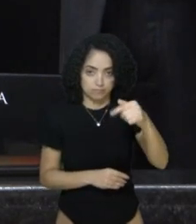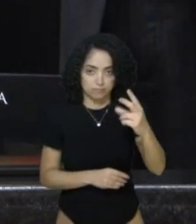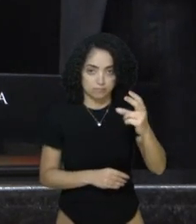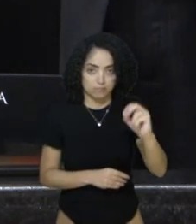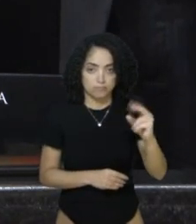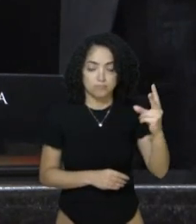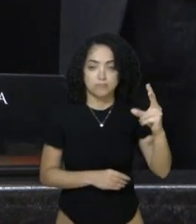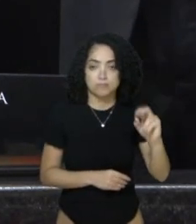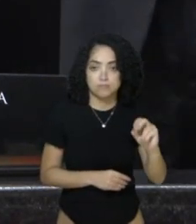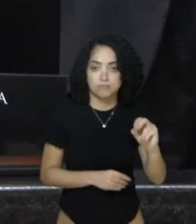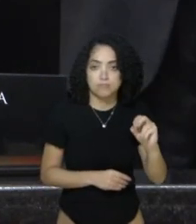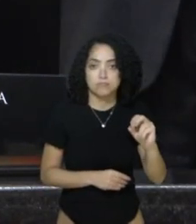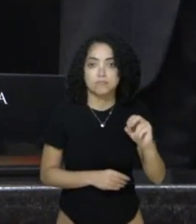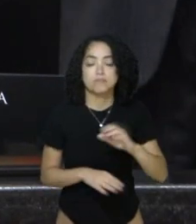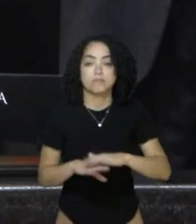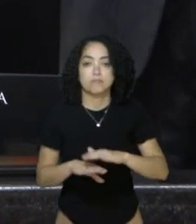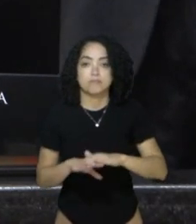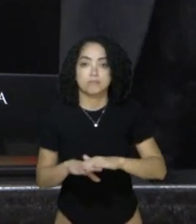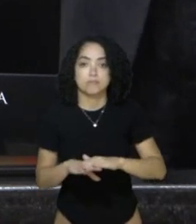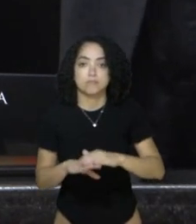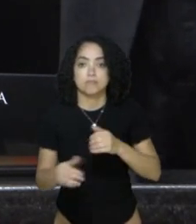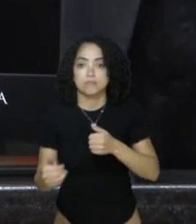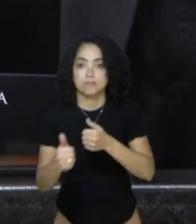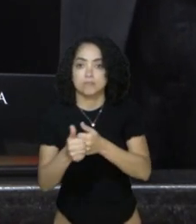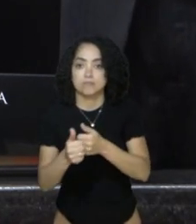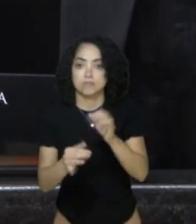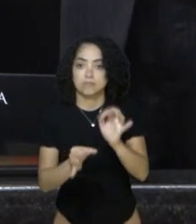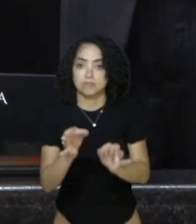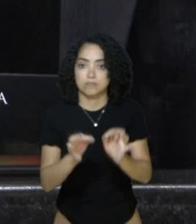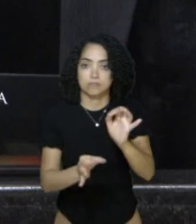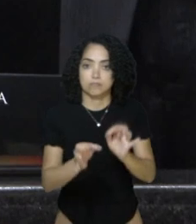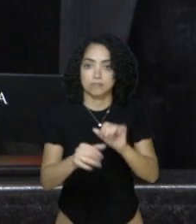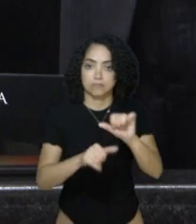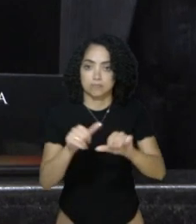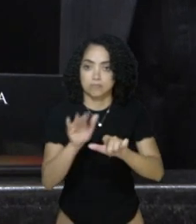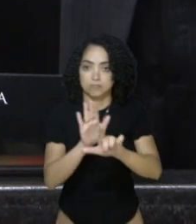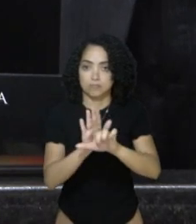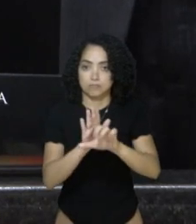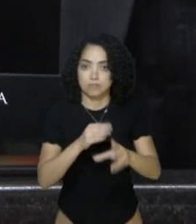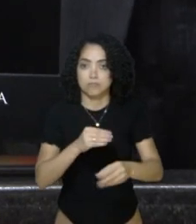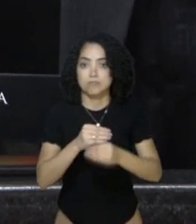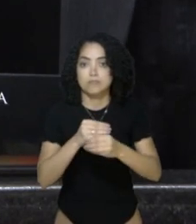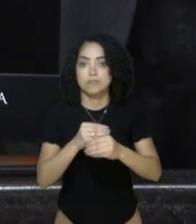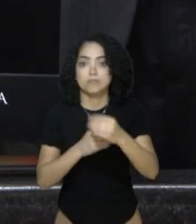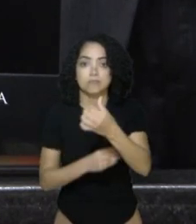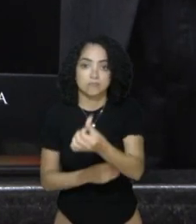019.7/2020, da autoria do Tribunal de Justiça, altera a lei complementar